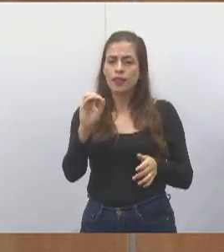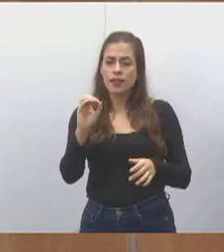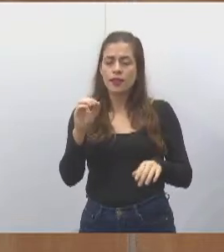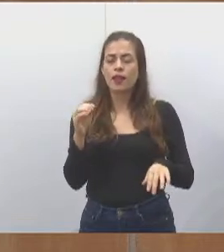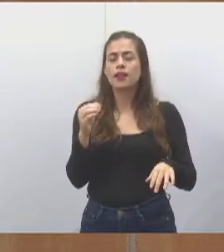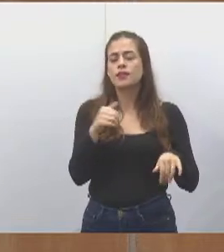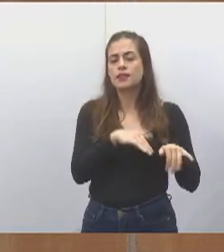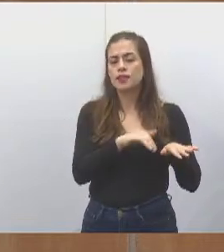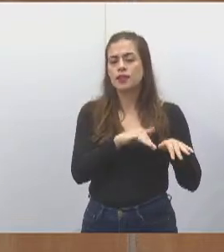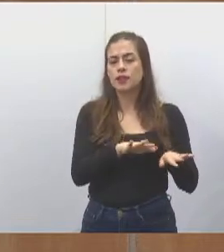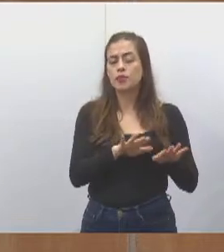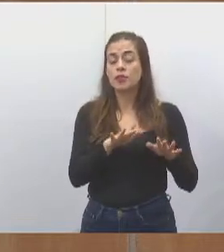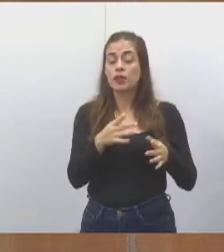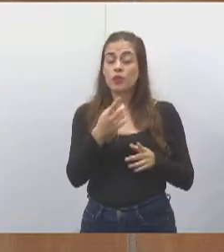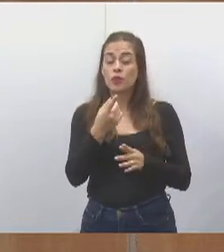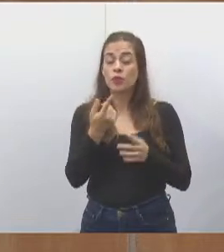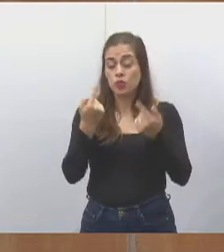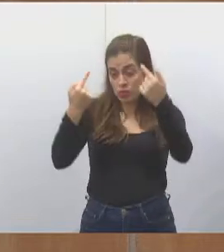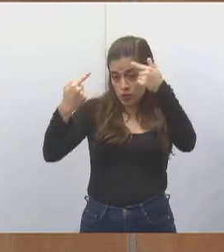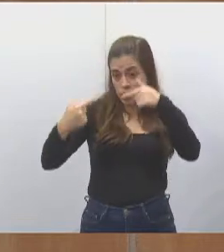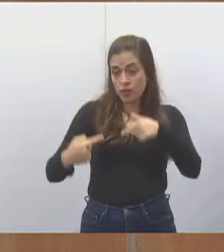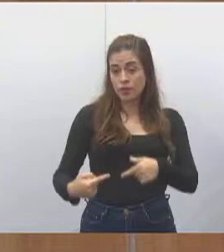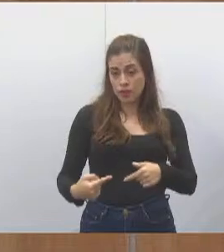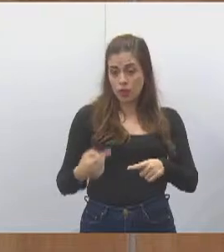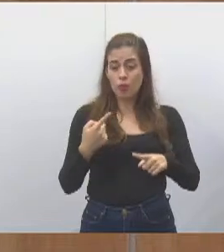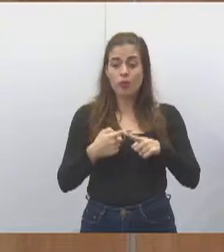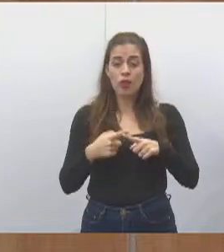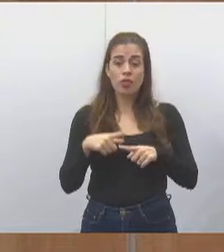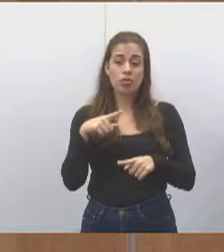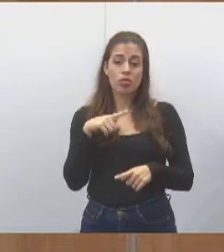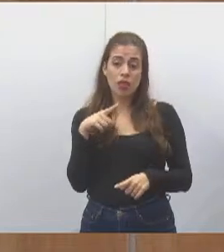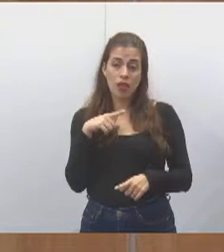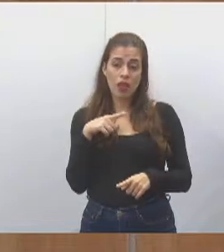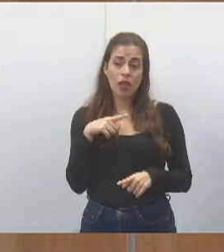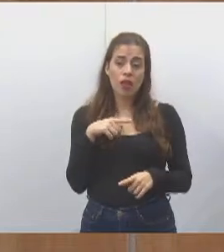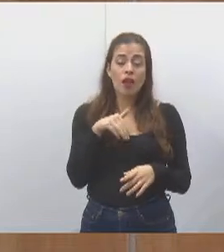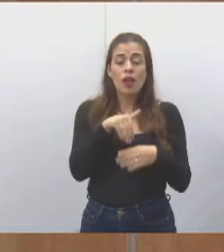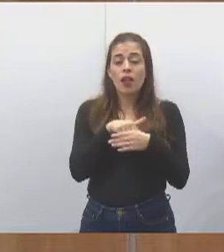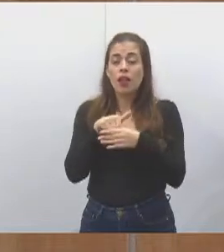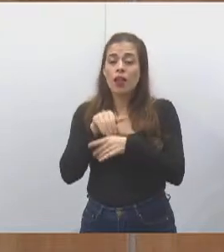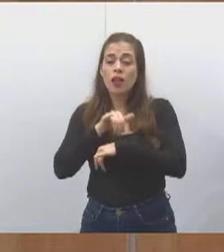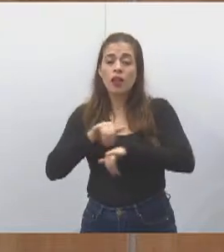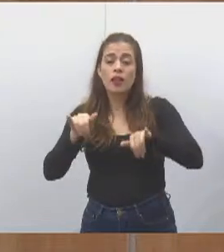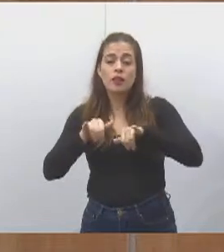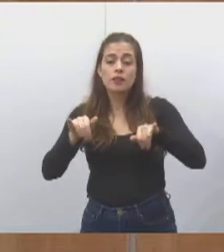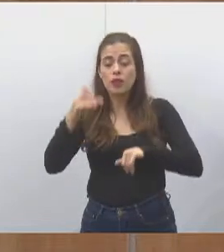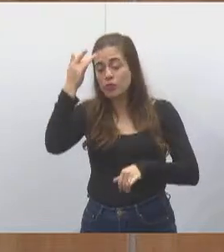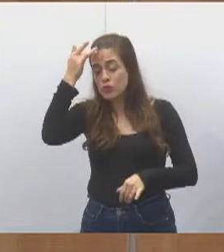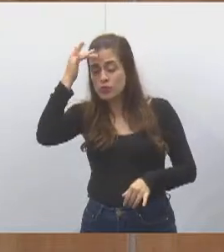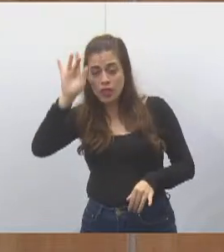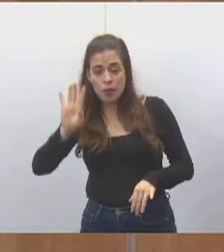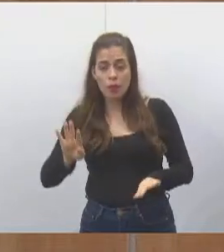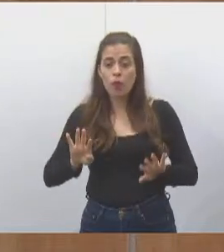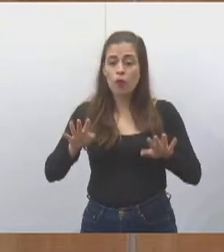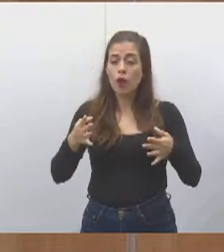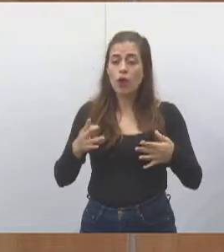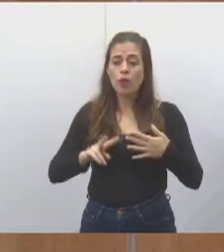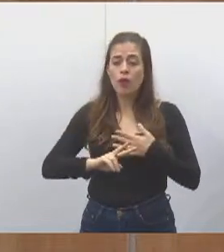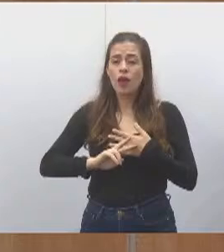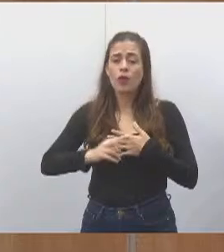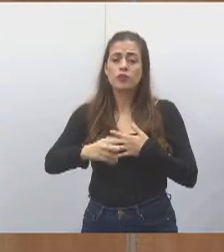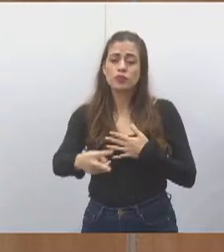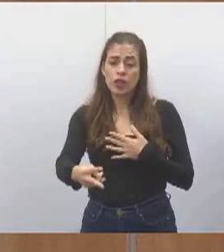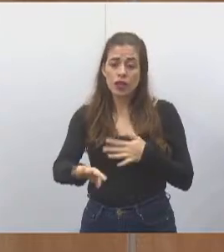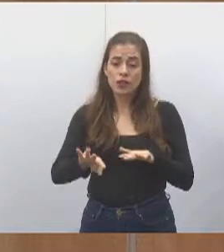ano como esse, que é o fato de ter uma eleição. A gente faz um orçamento sem saber qual que vai ser o resultado eleitoral. Então, a gente, por